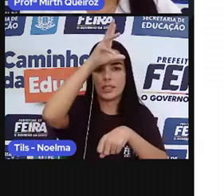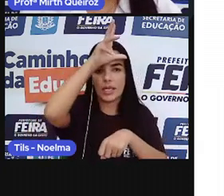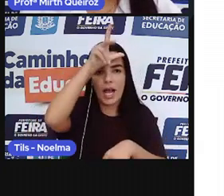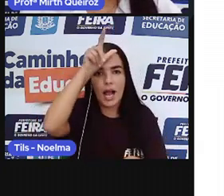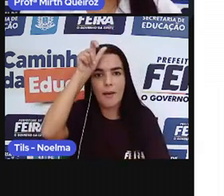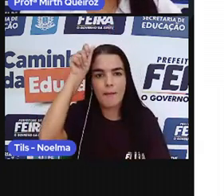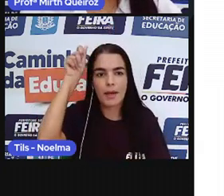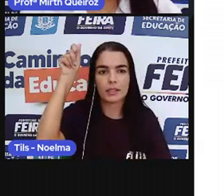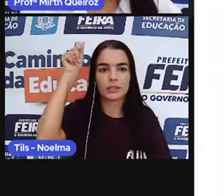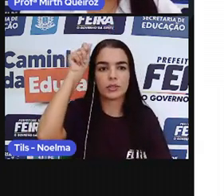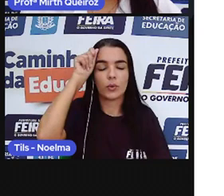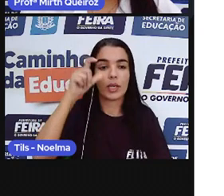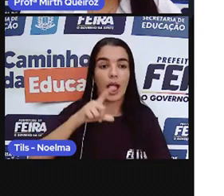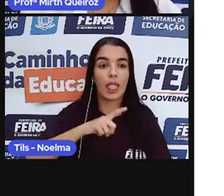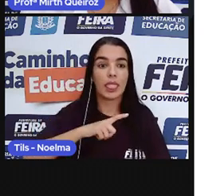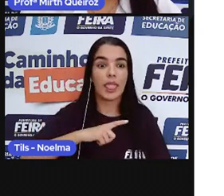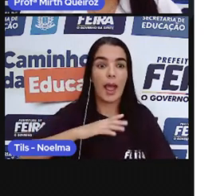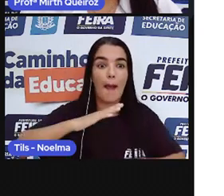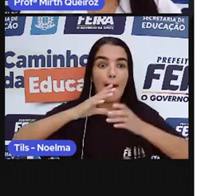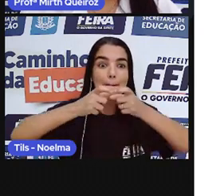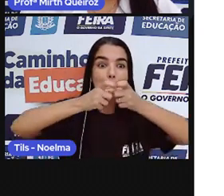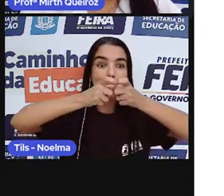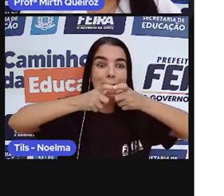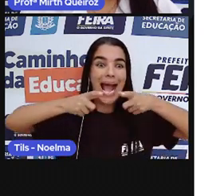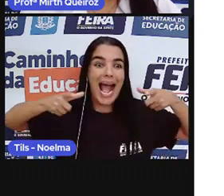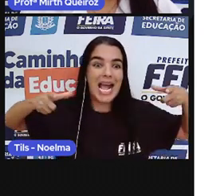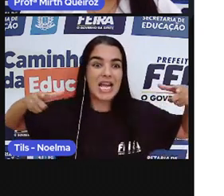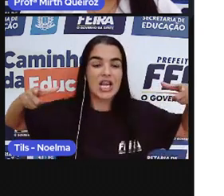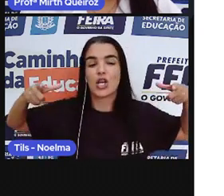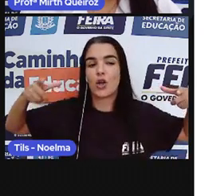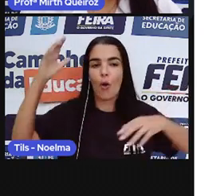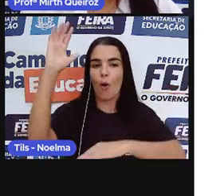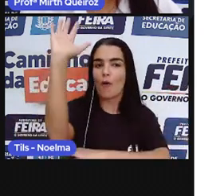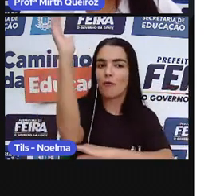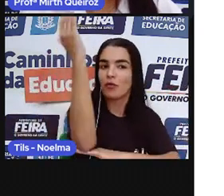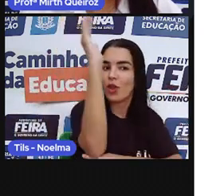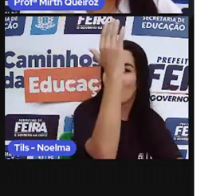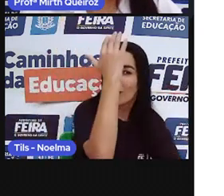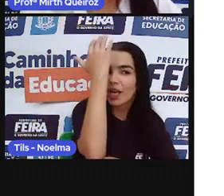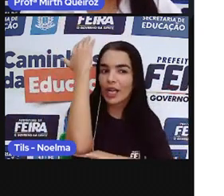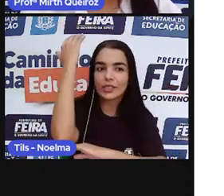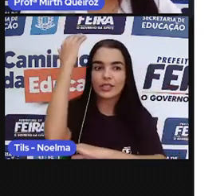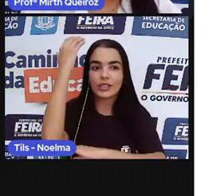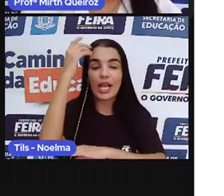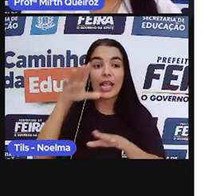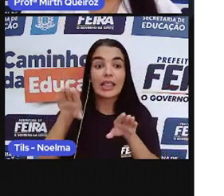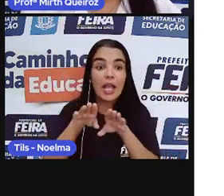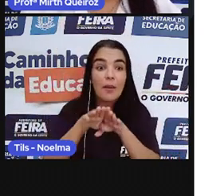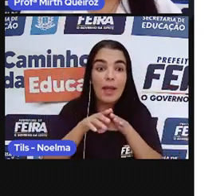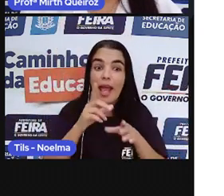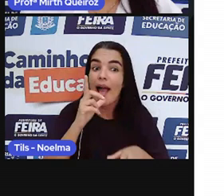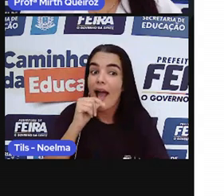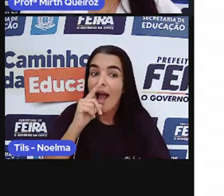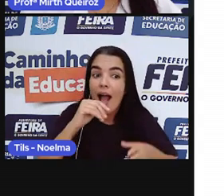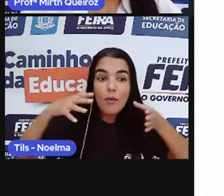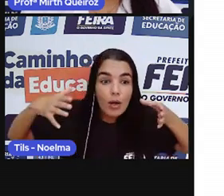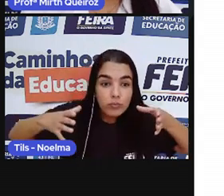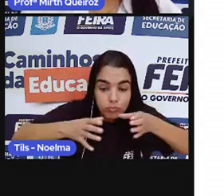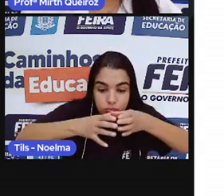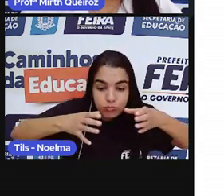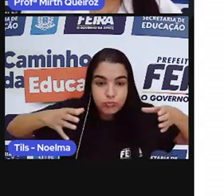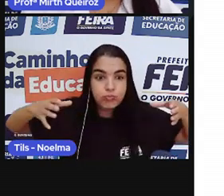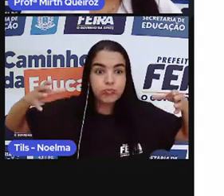a maior floresta tropical e a maior bacia hidrográfica do mundo. Juntas,